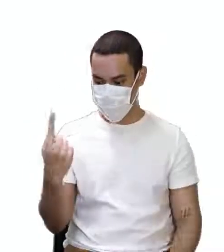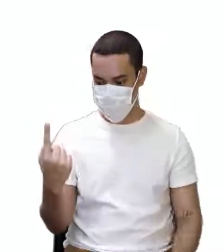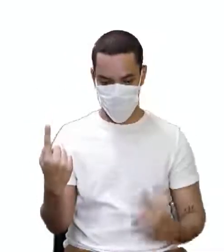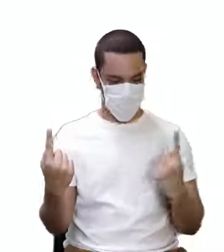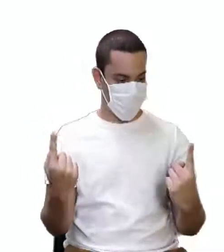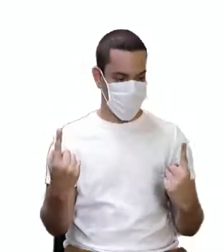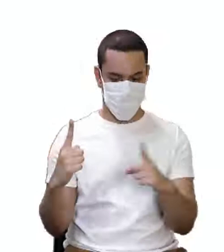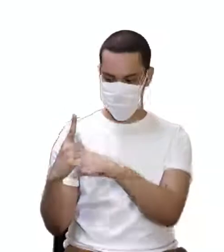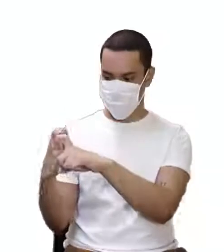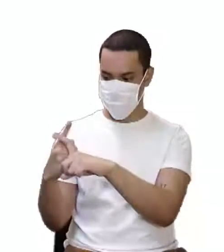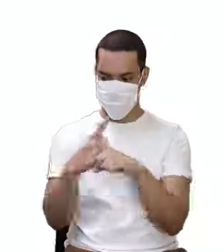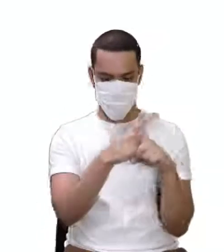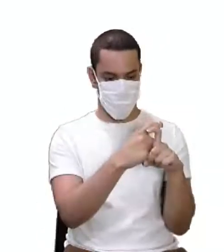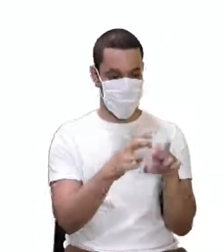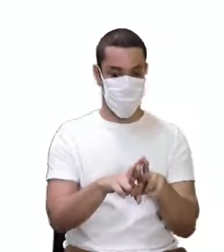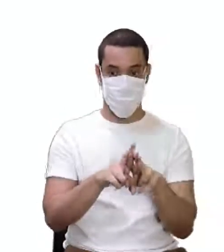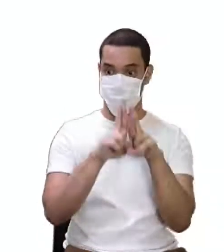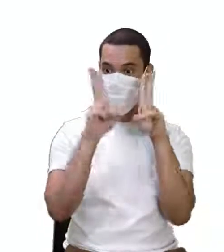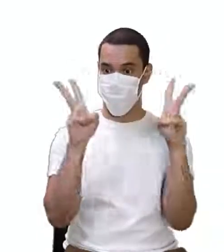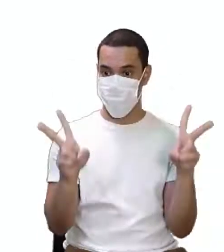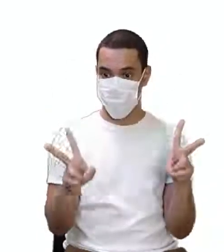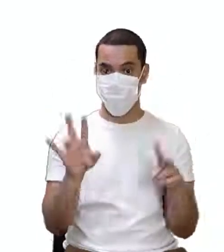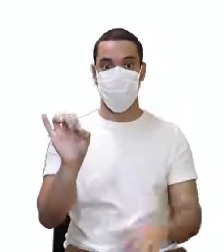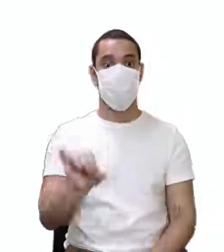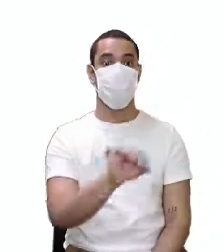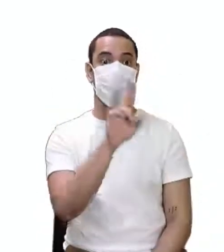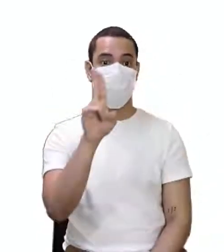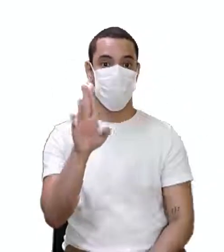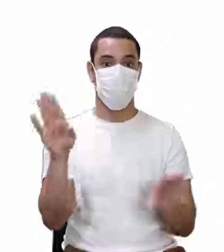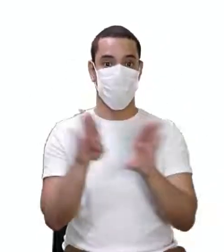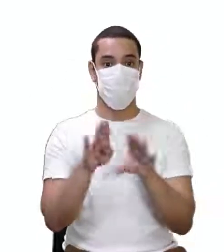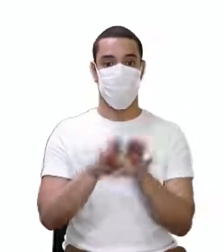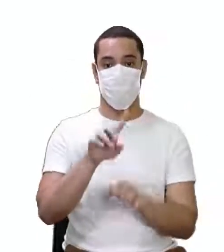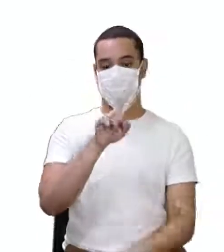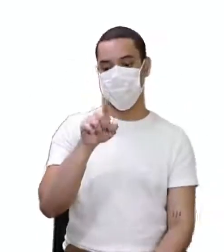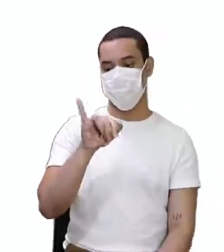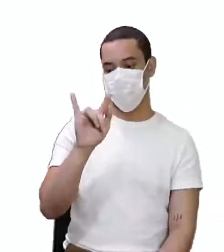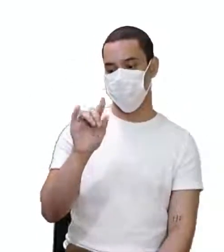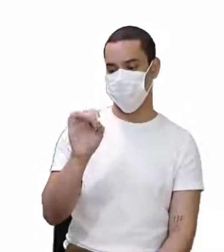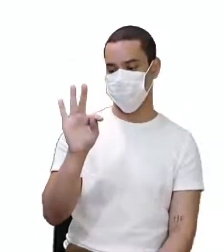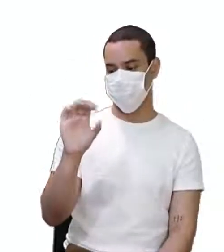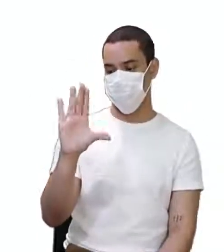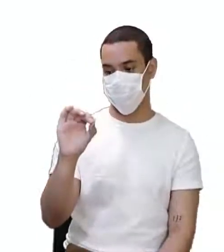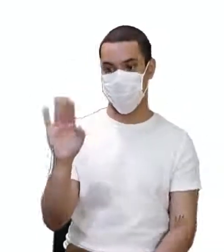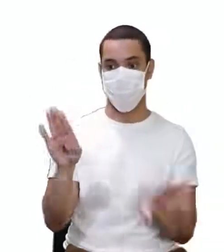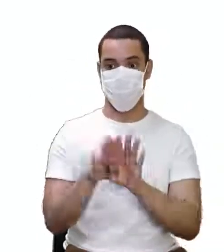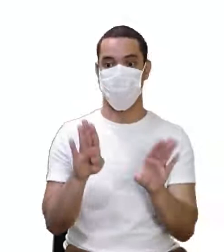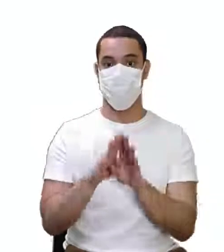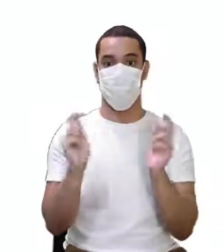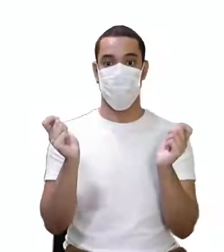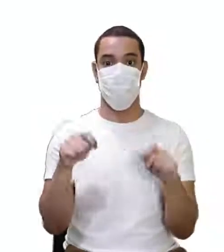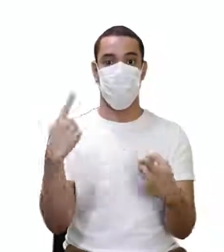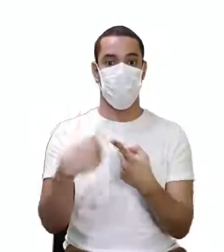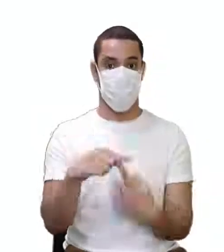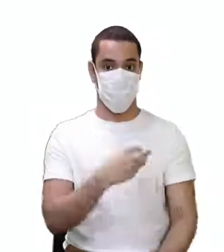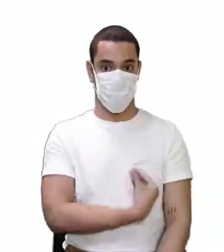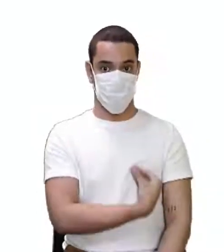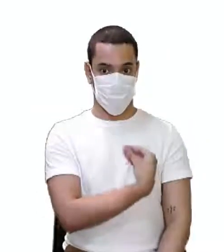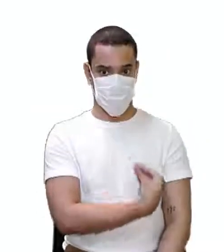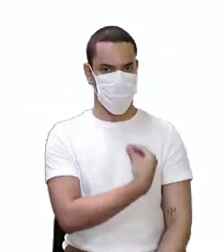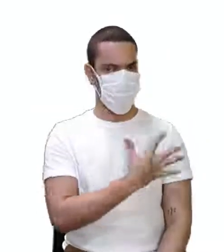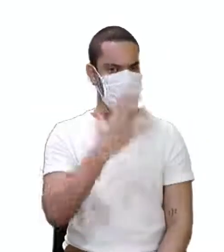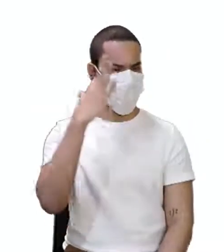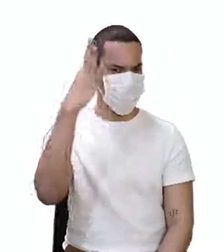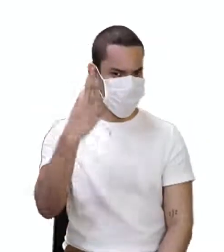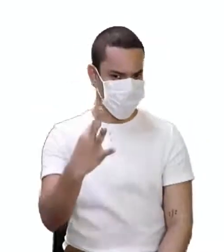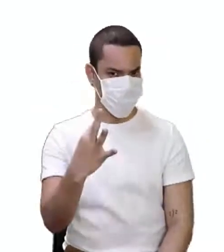ali, cromossômica, enfim. Ou o isolamento zigótico, também é chamado. Existe a fecundação, presta atenção